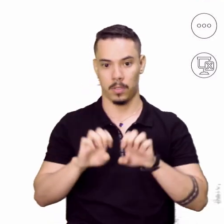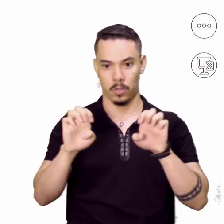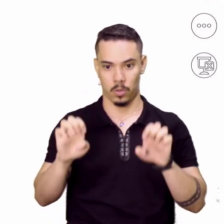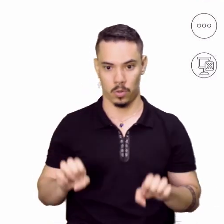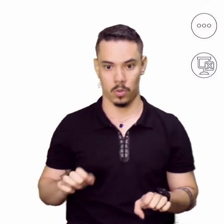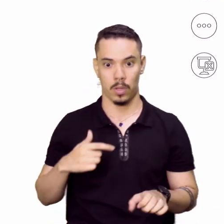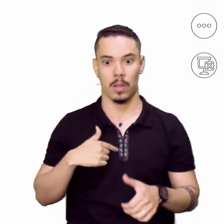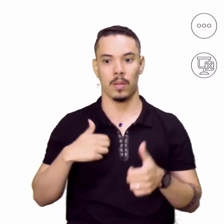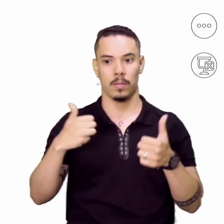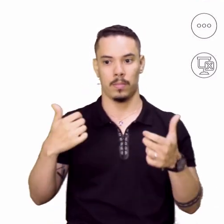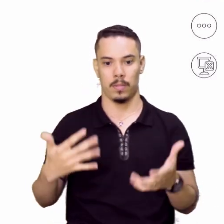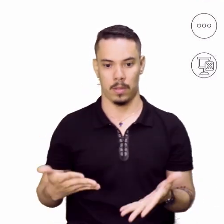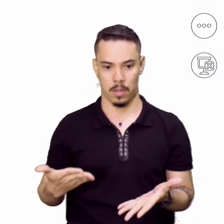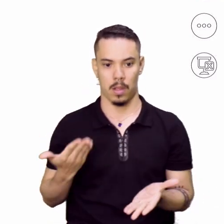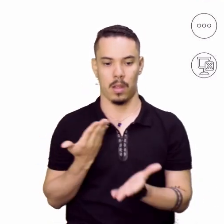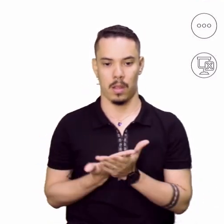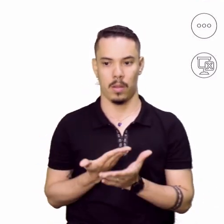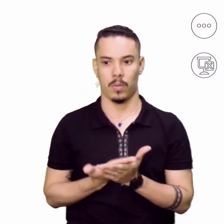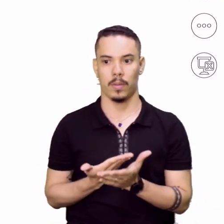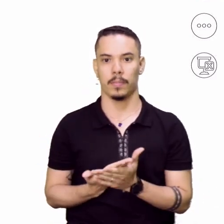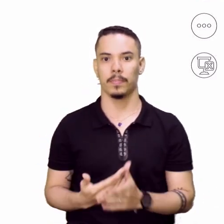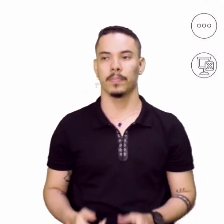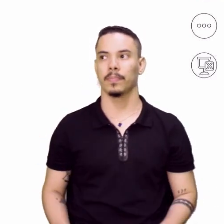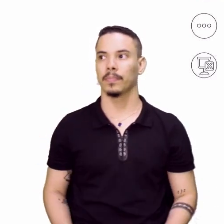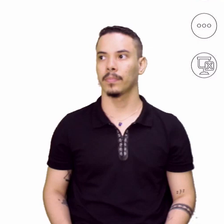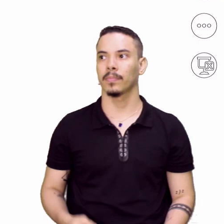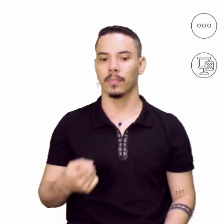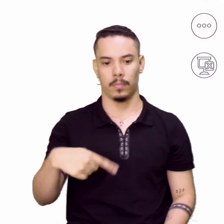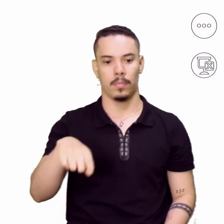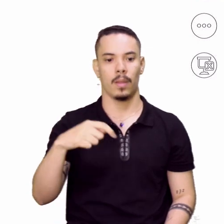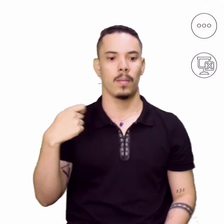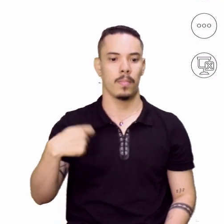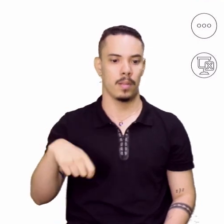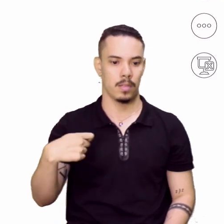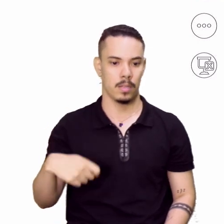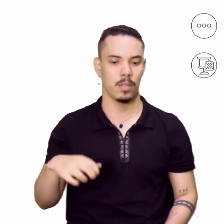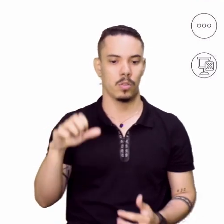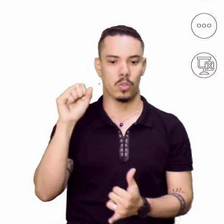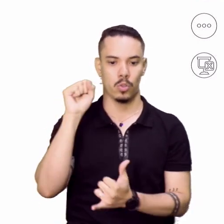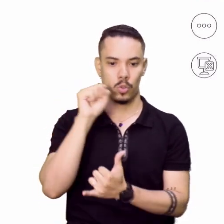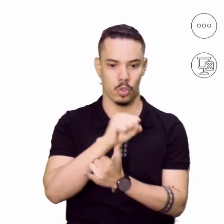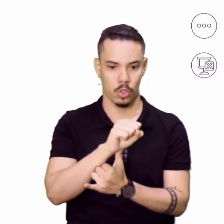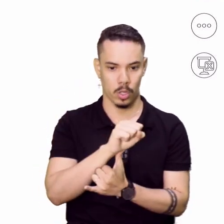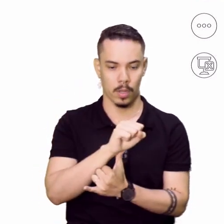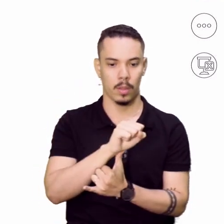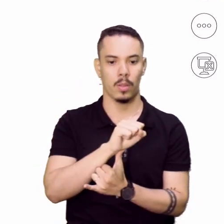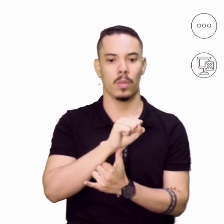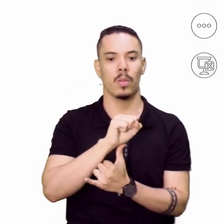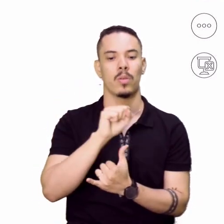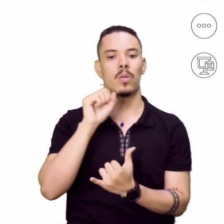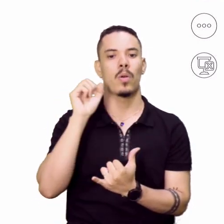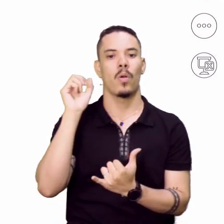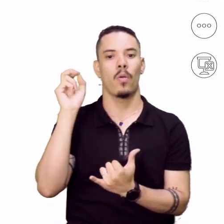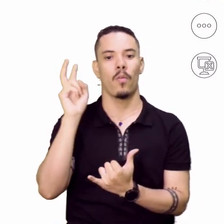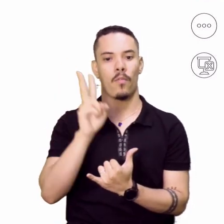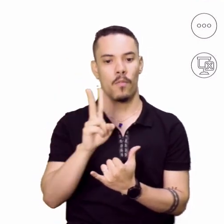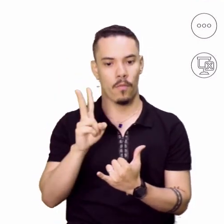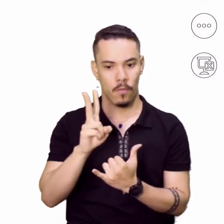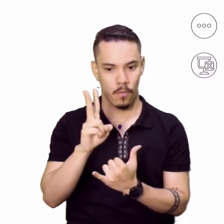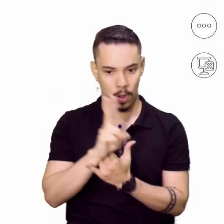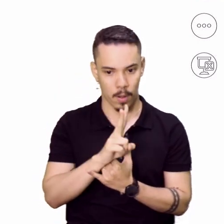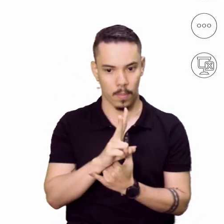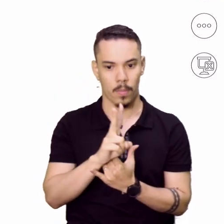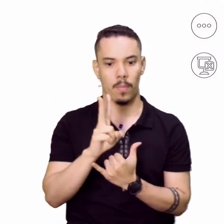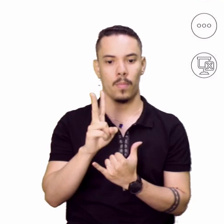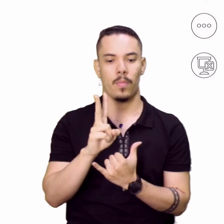comentou muito durante a aula então você precisa de um sujeito do verbo Will que vem todas as frases afirmativas